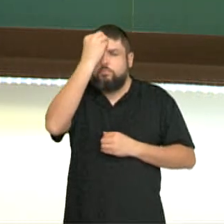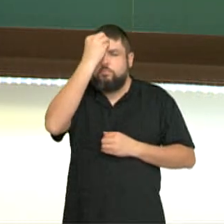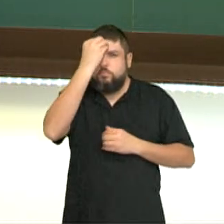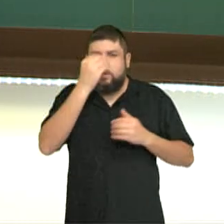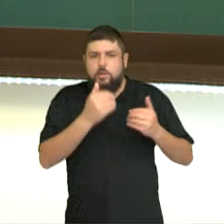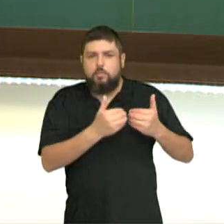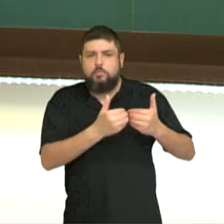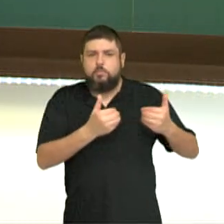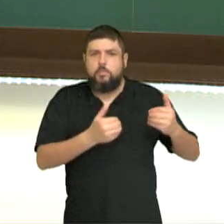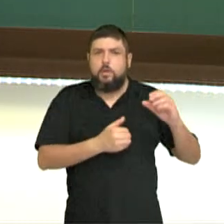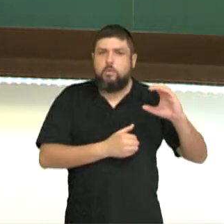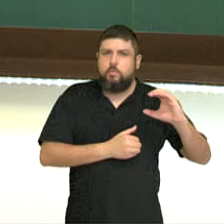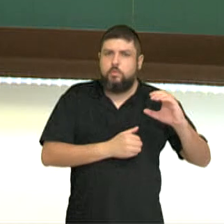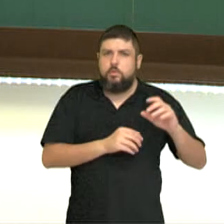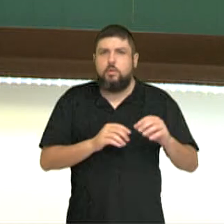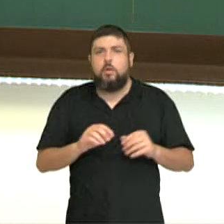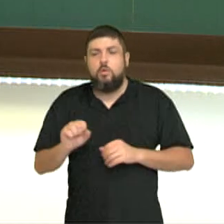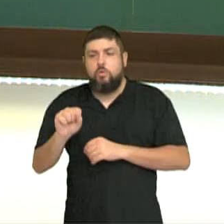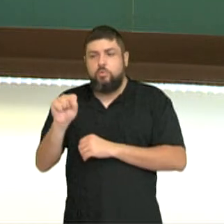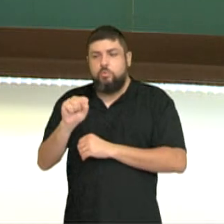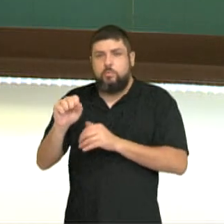E subordinado depende.